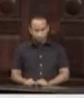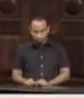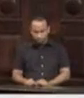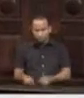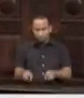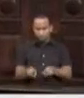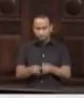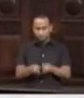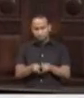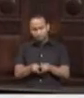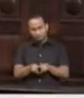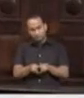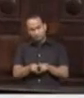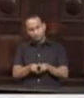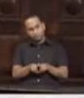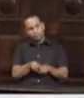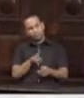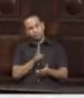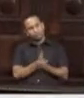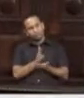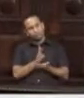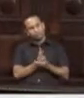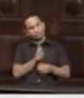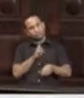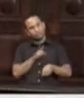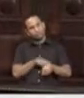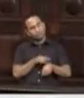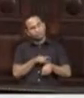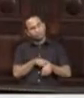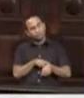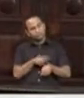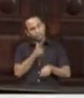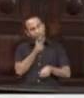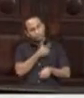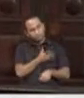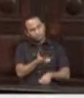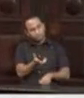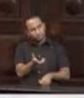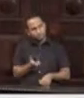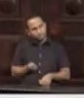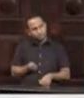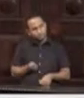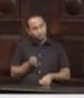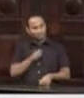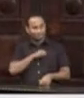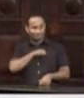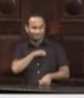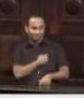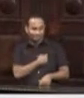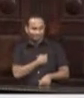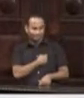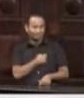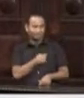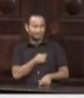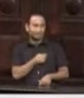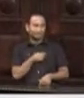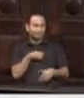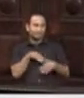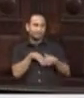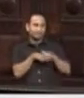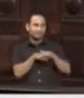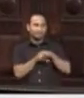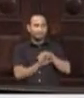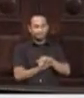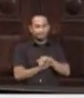como também, ao mesmo tempo que eram beneficiadas com grandes incentivos fiscais, colecionavam